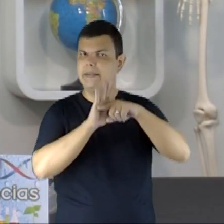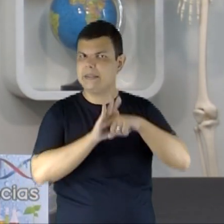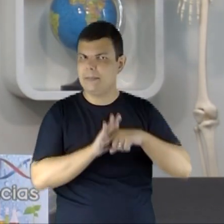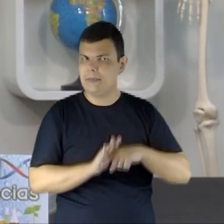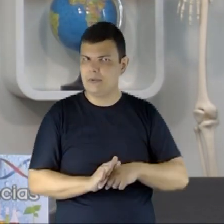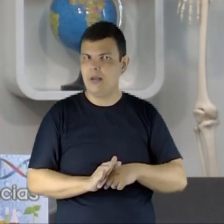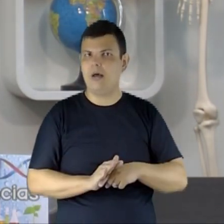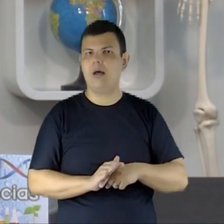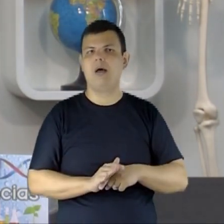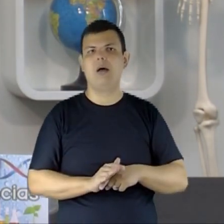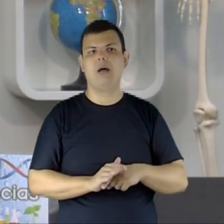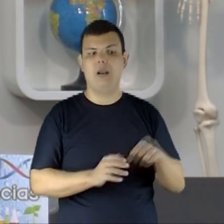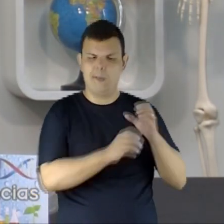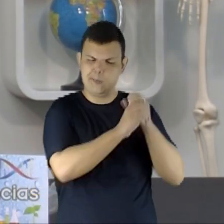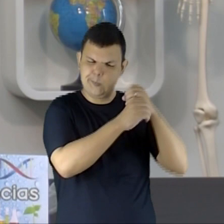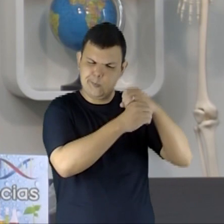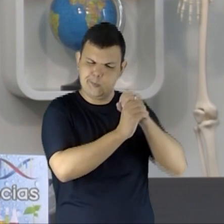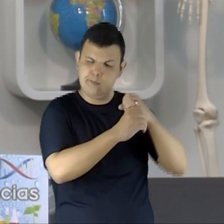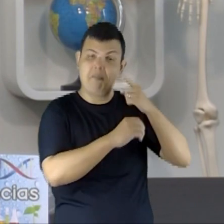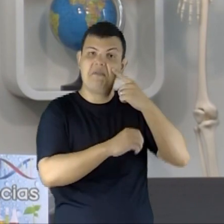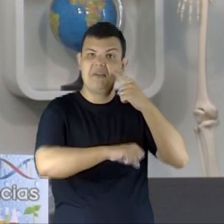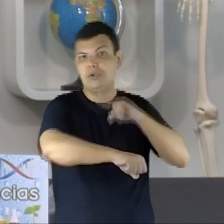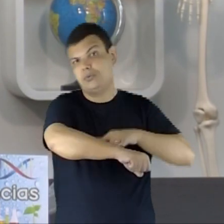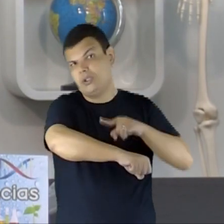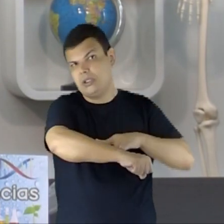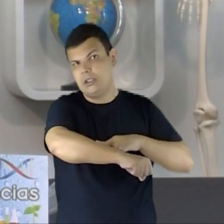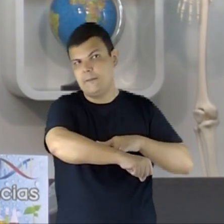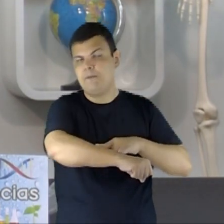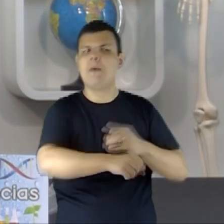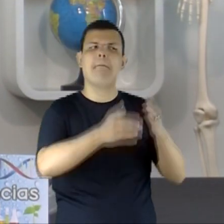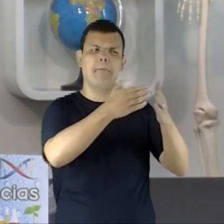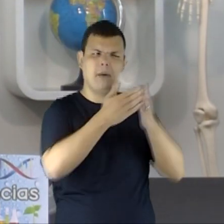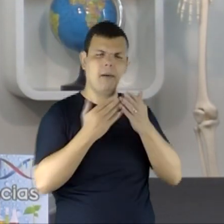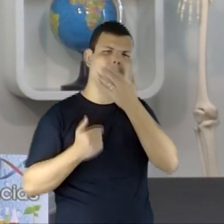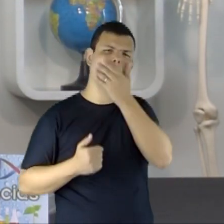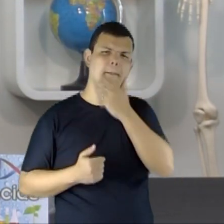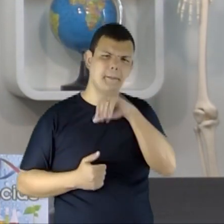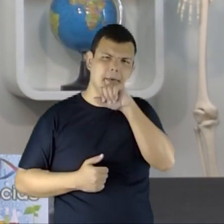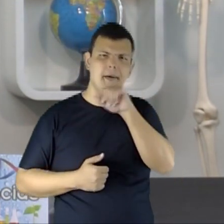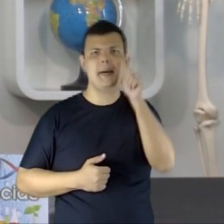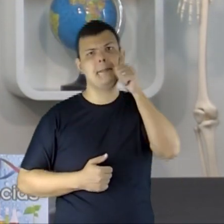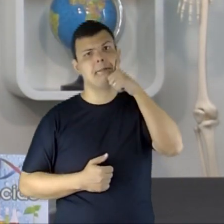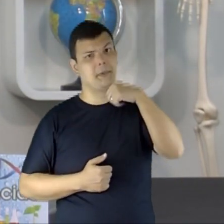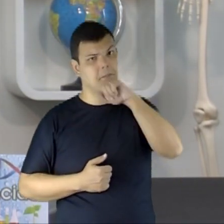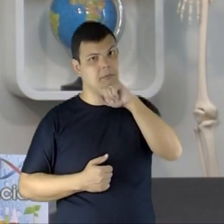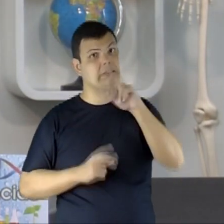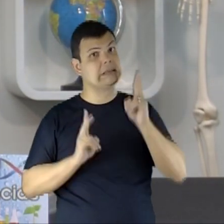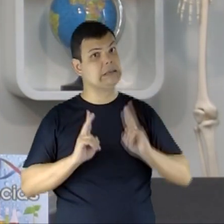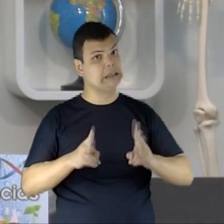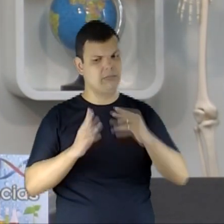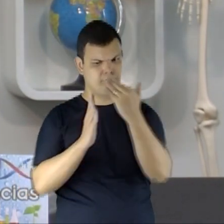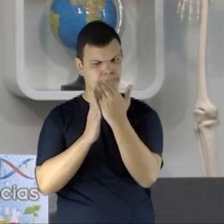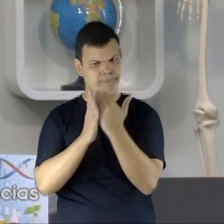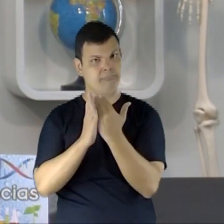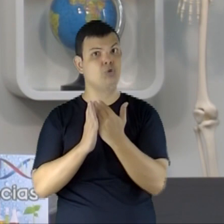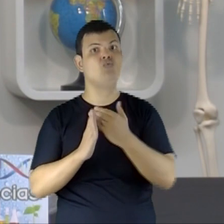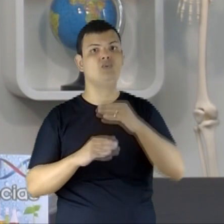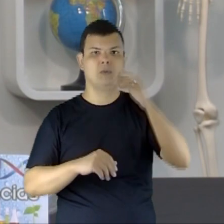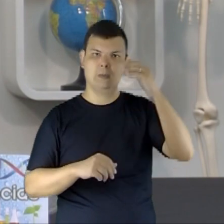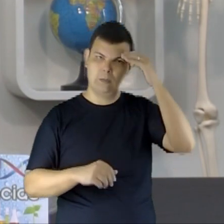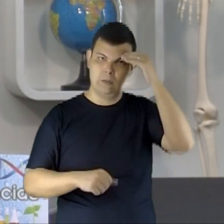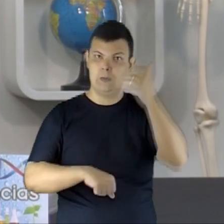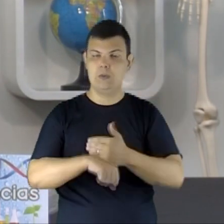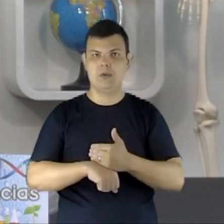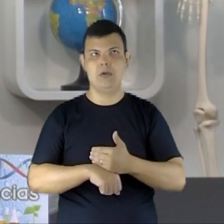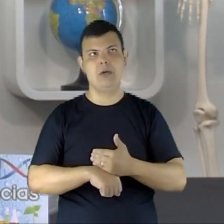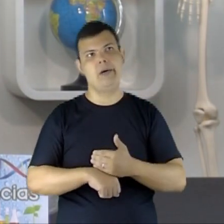né? O exame laboratorial da urina. Então, pede para o papai, pede para a mamãe, deixar sempre em dia esses seus exames, fazer de